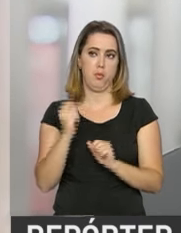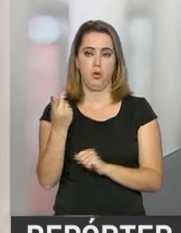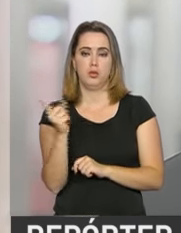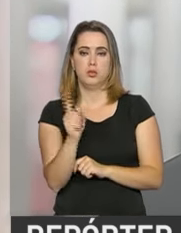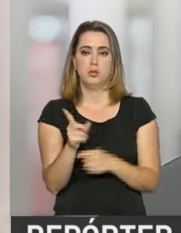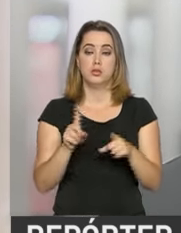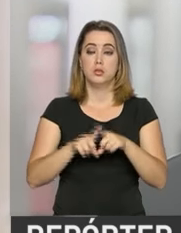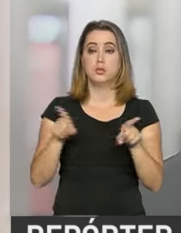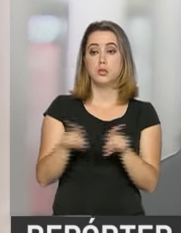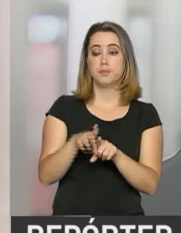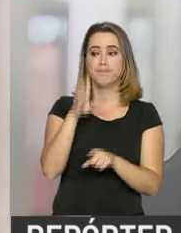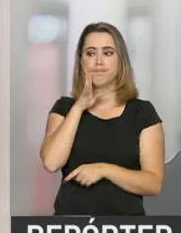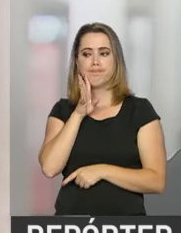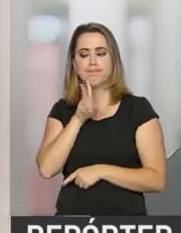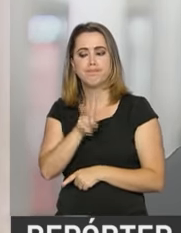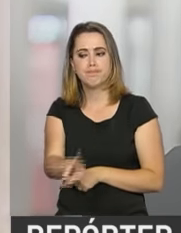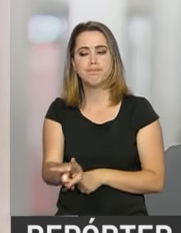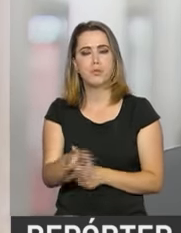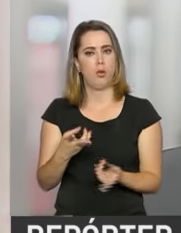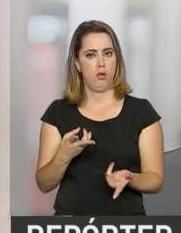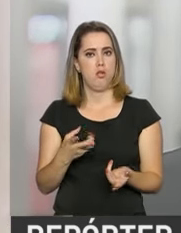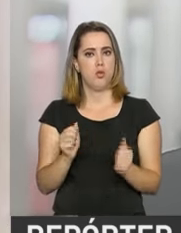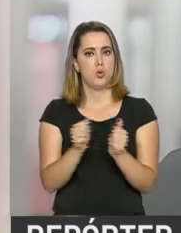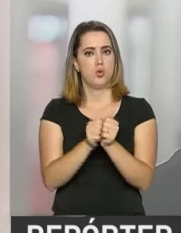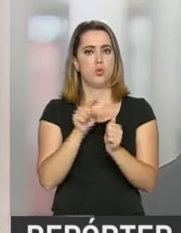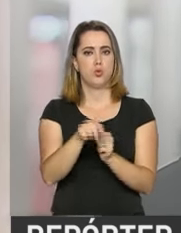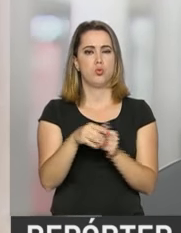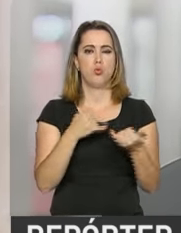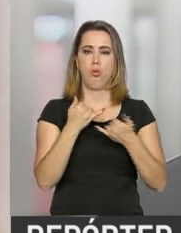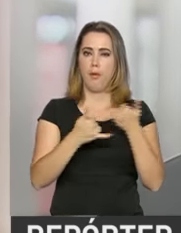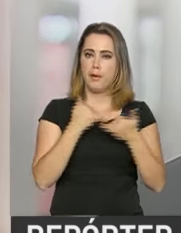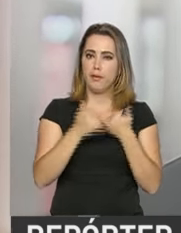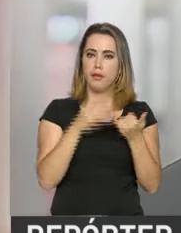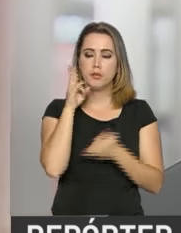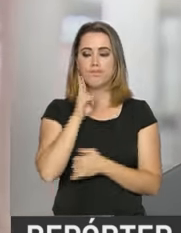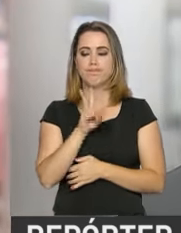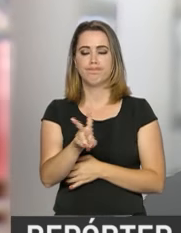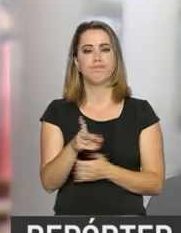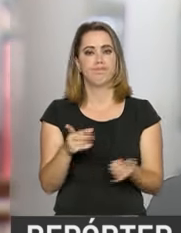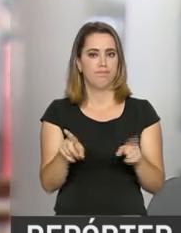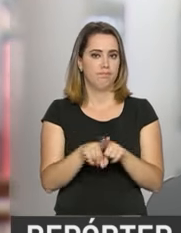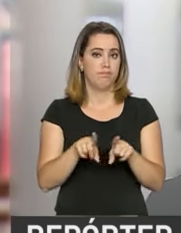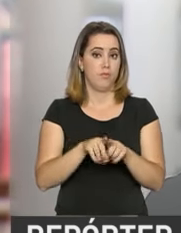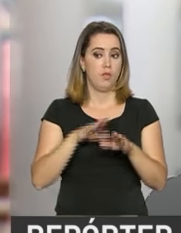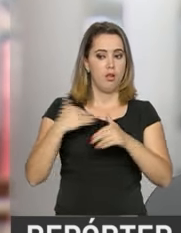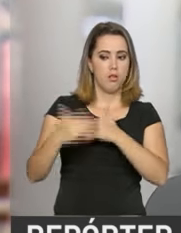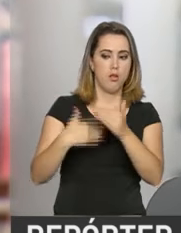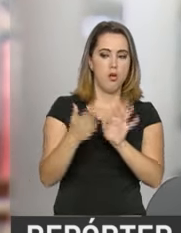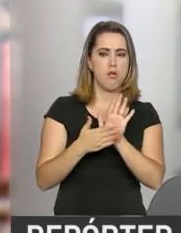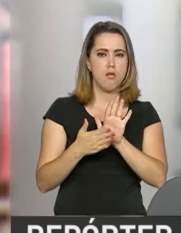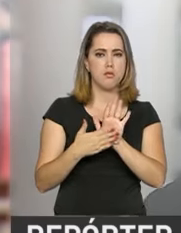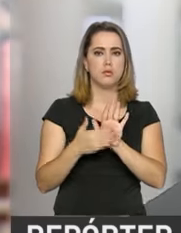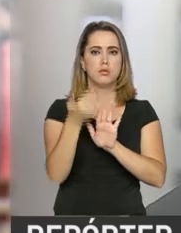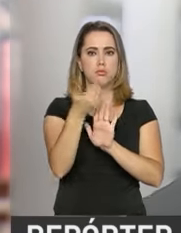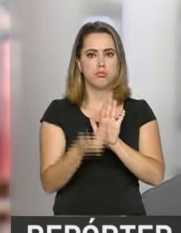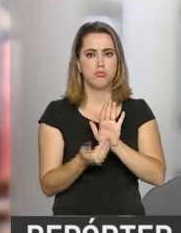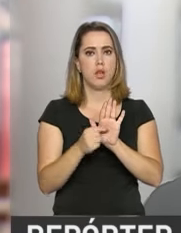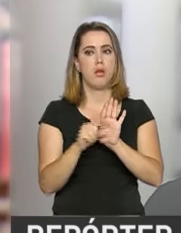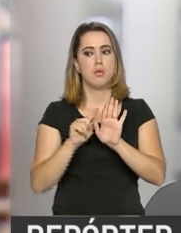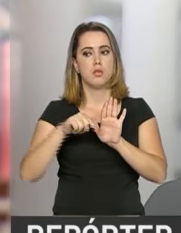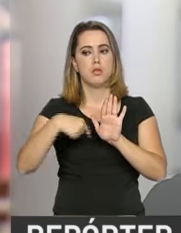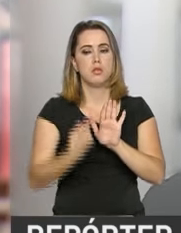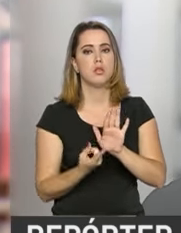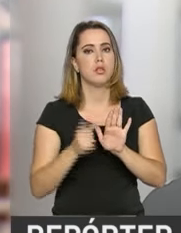também acompanhar seria muito interessante se eles pudessem acompanhar as sessões de jogos eh E à medida que o conteúdo é apresentado depois da